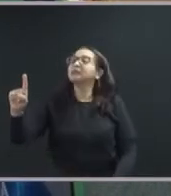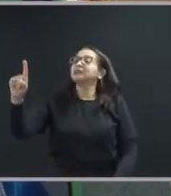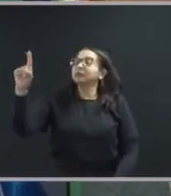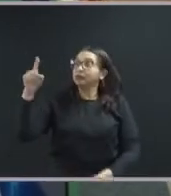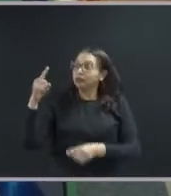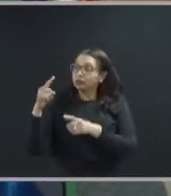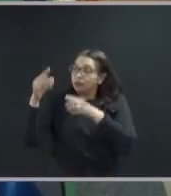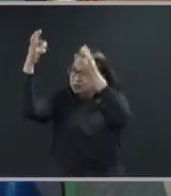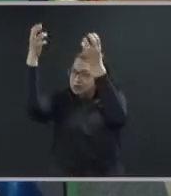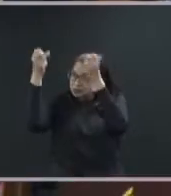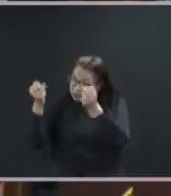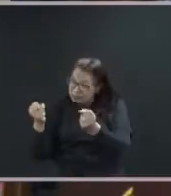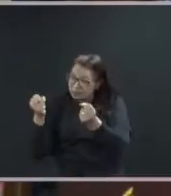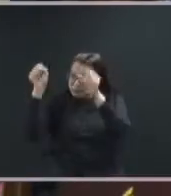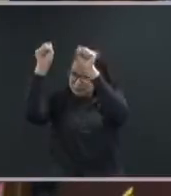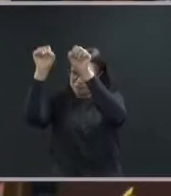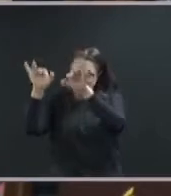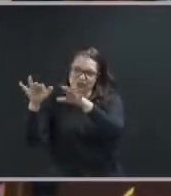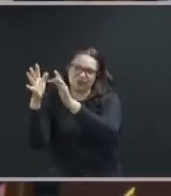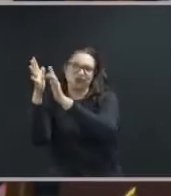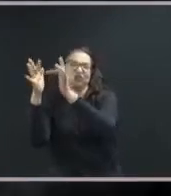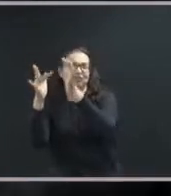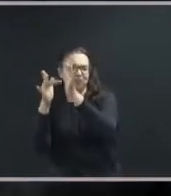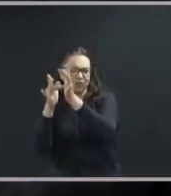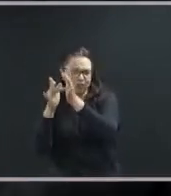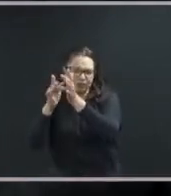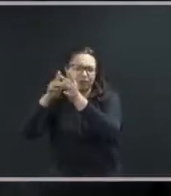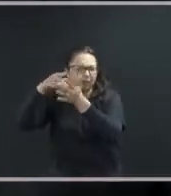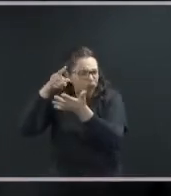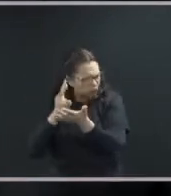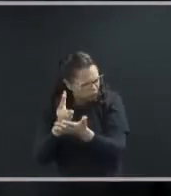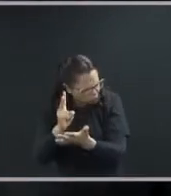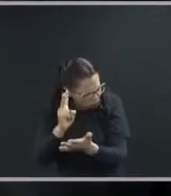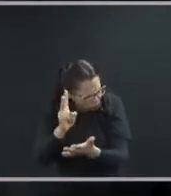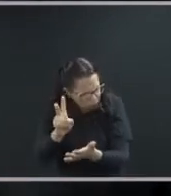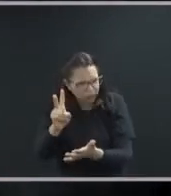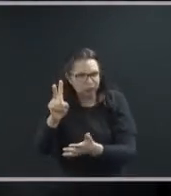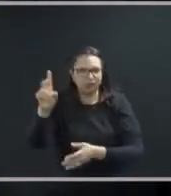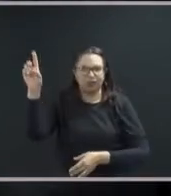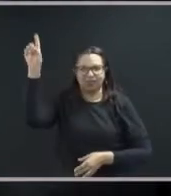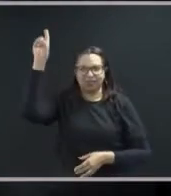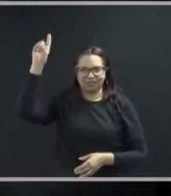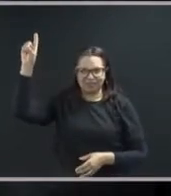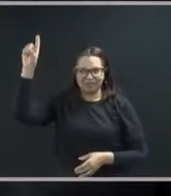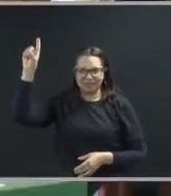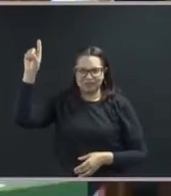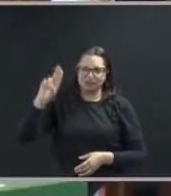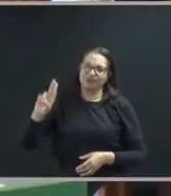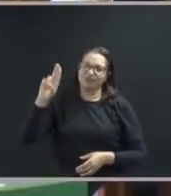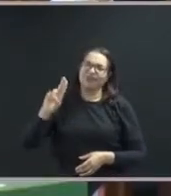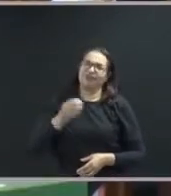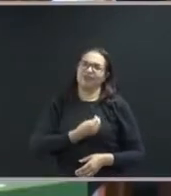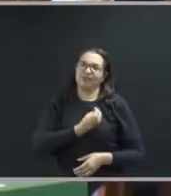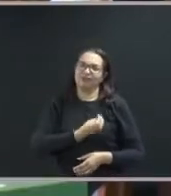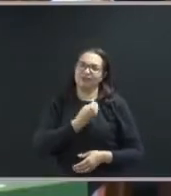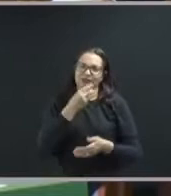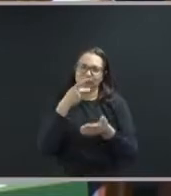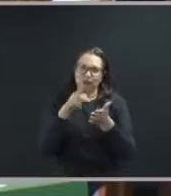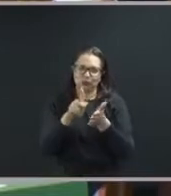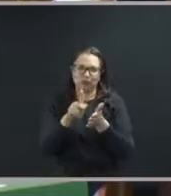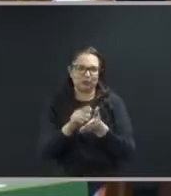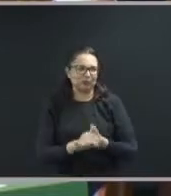usar, mais você desce. Aí você vai ver que coisa. Mas vamos lá. Vamos ver que Paulo vai pegando um monte de irmão. E